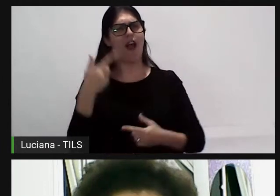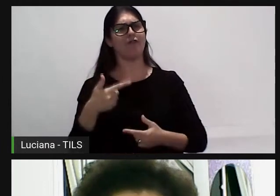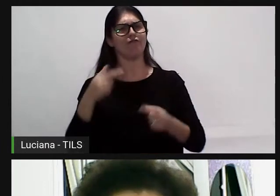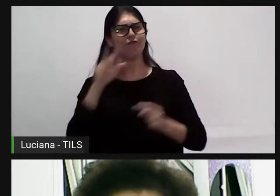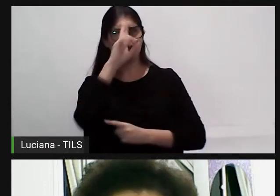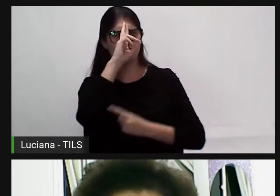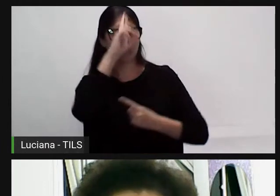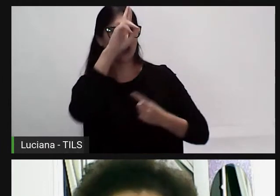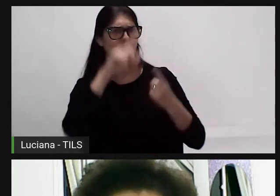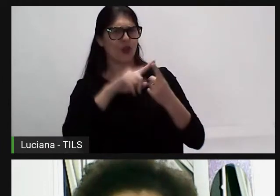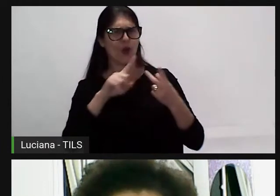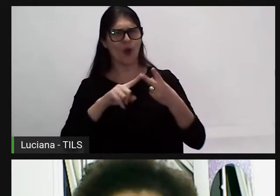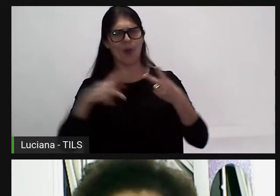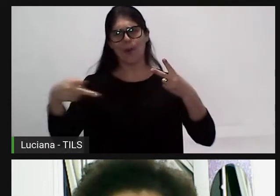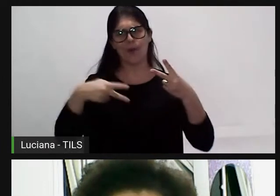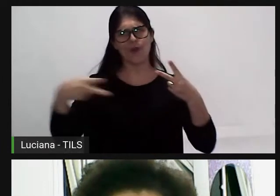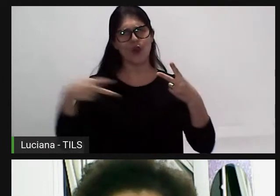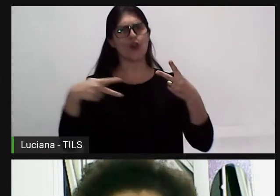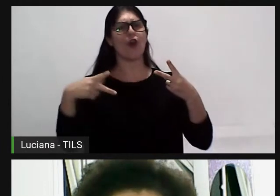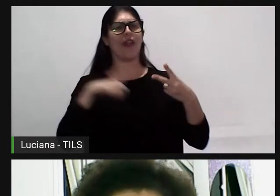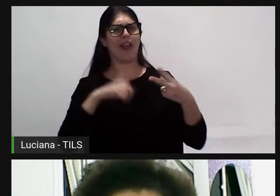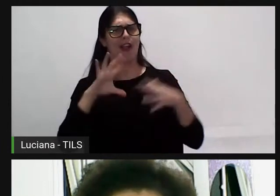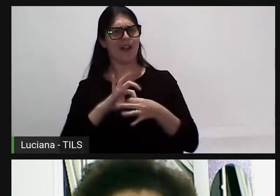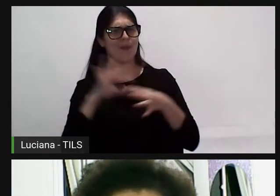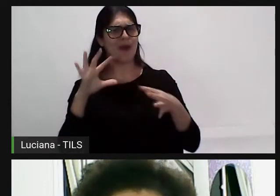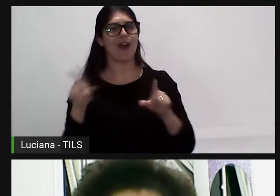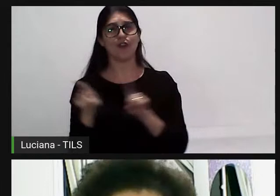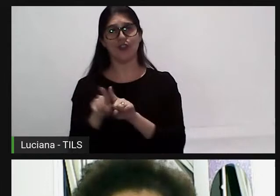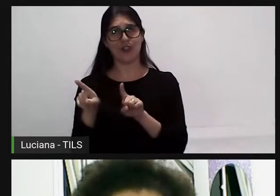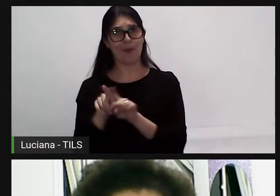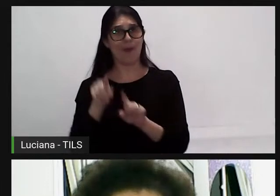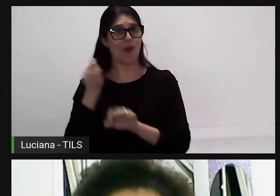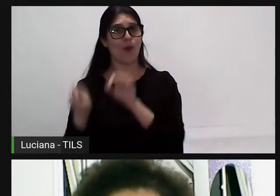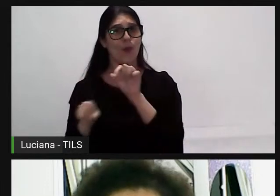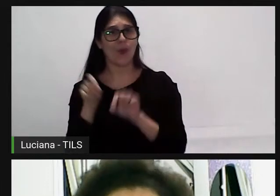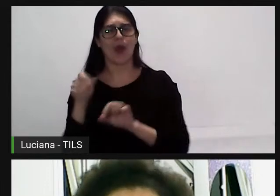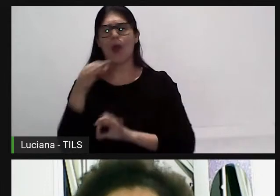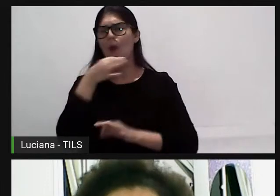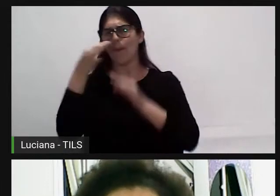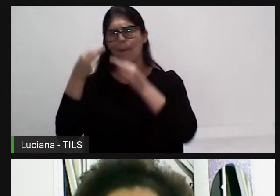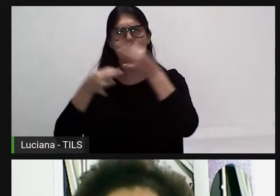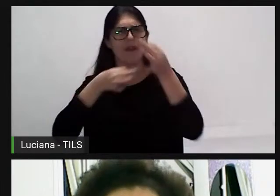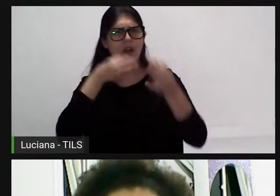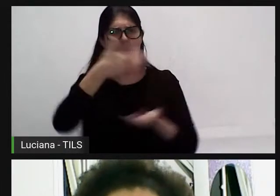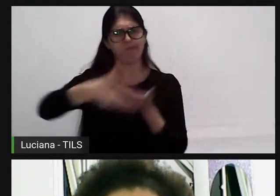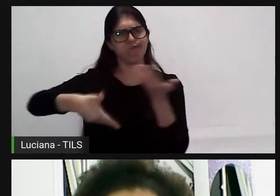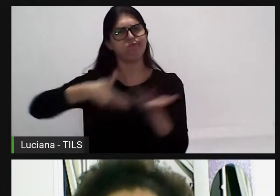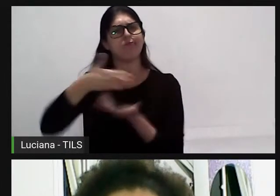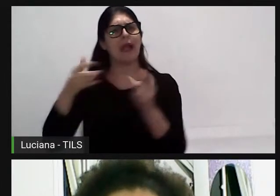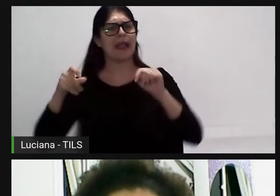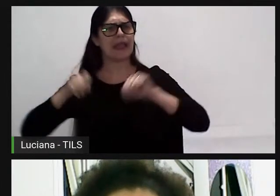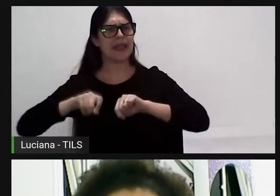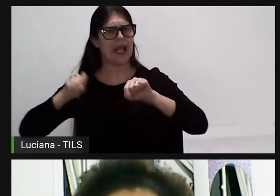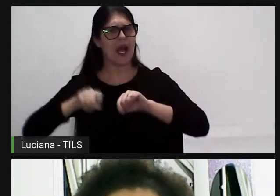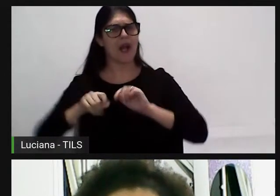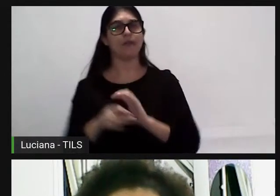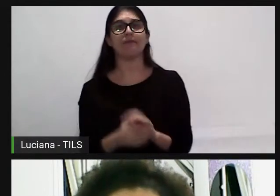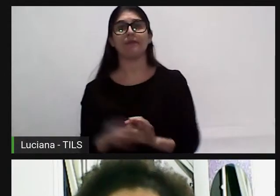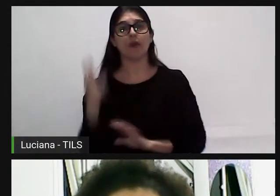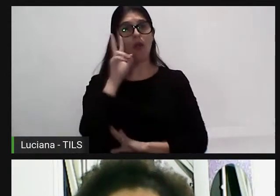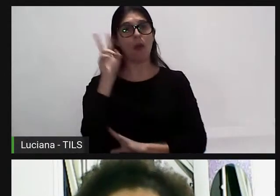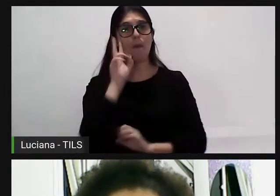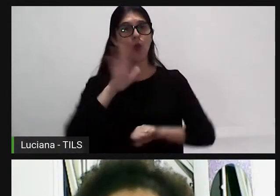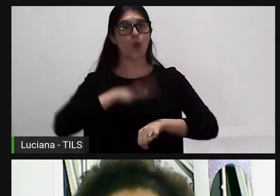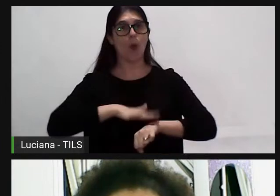os professores, para mostrar também que a gente tem liberdade para estar dando opinião dentro do campus, lembrando que é um momento em que a